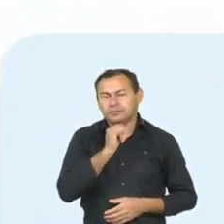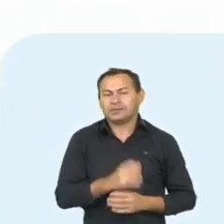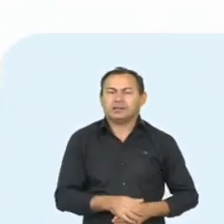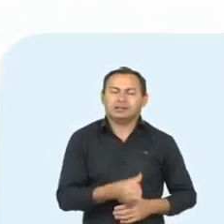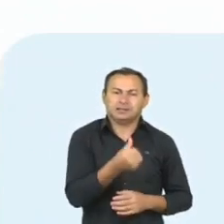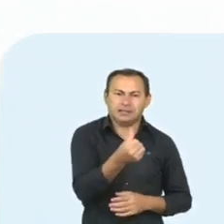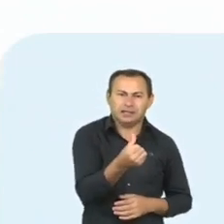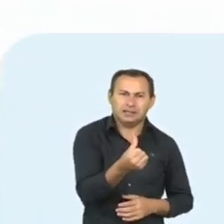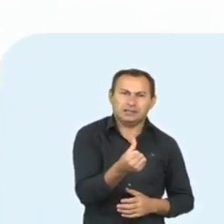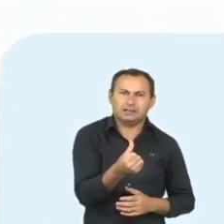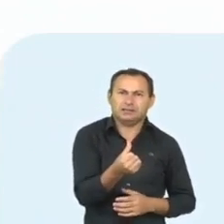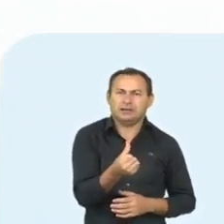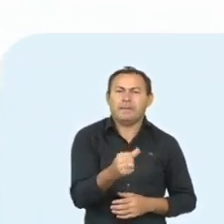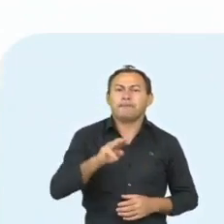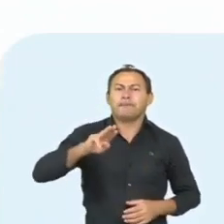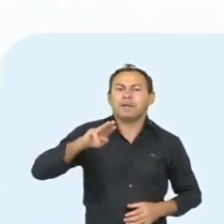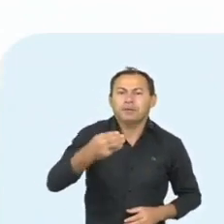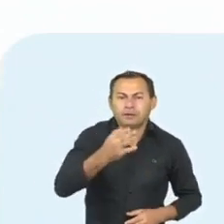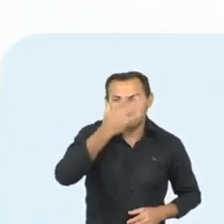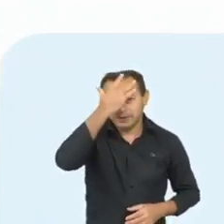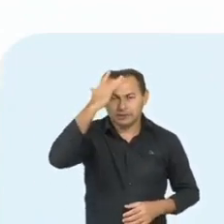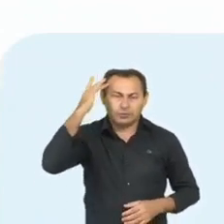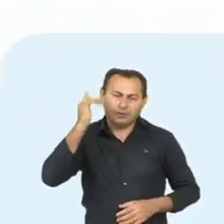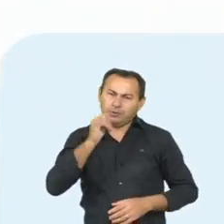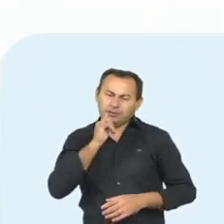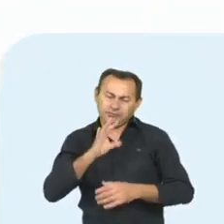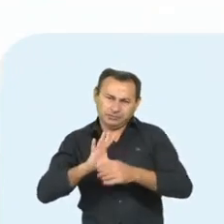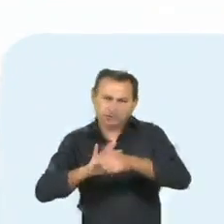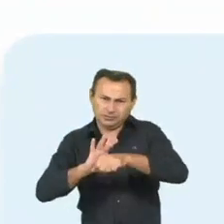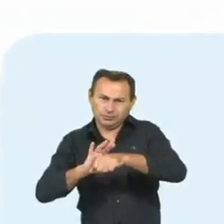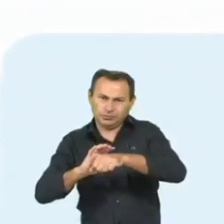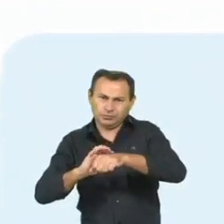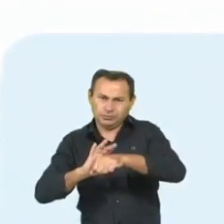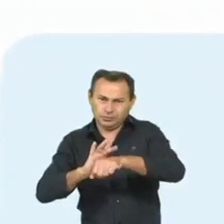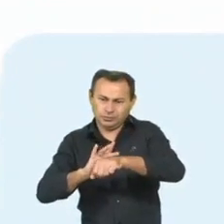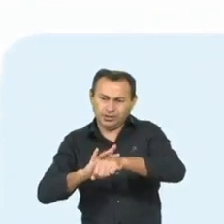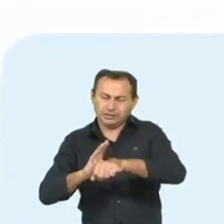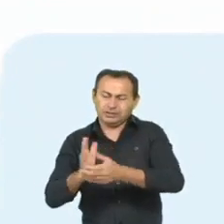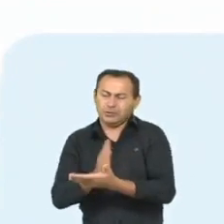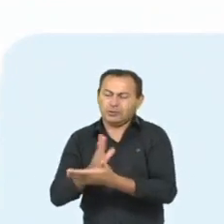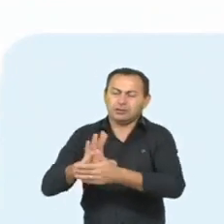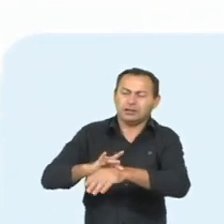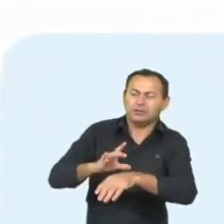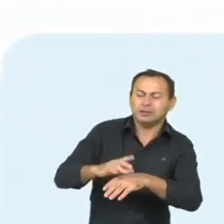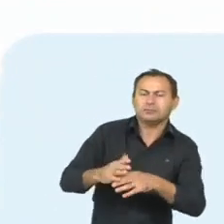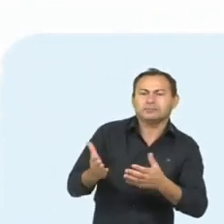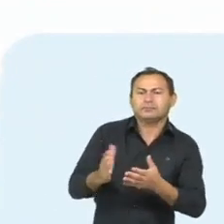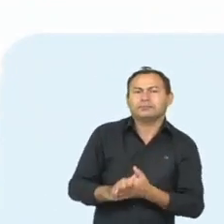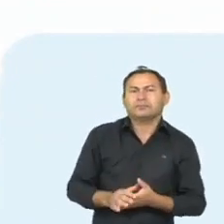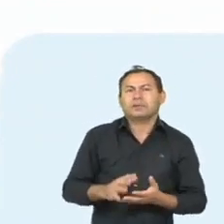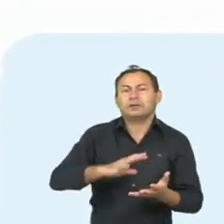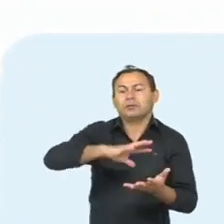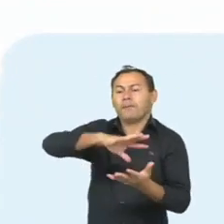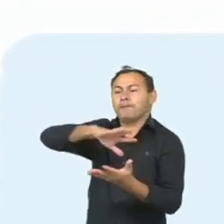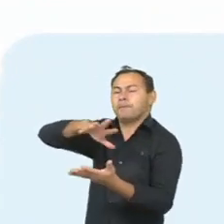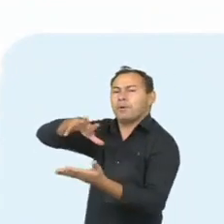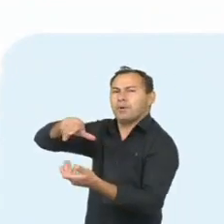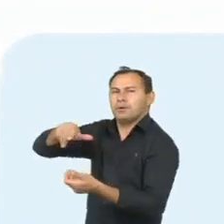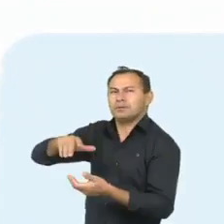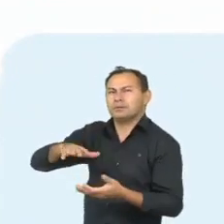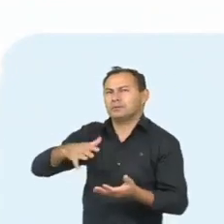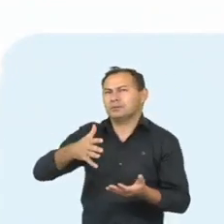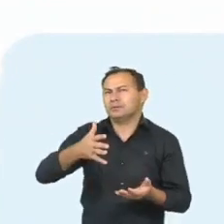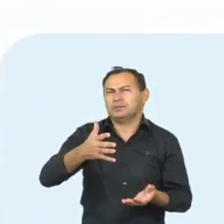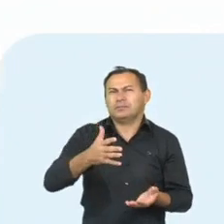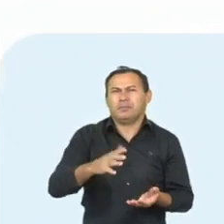6 milhões de pessoas contaminadas de determinada doença. No mundo existem,